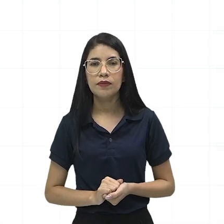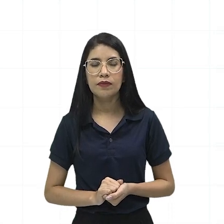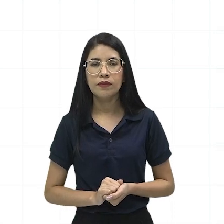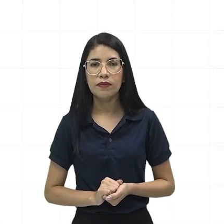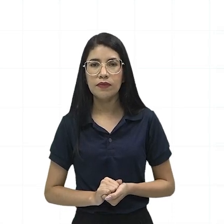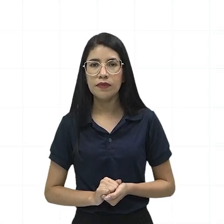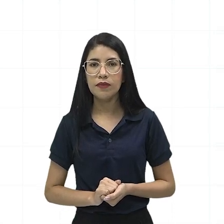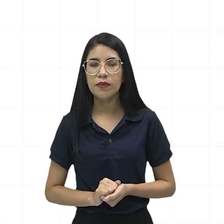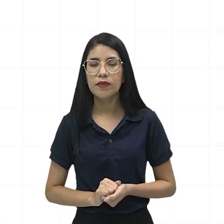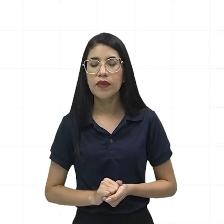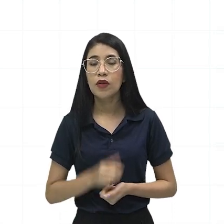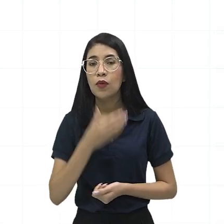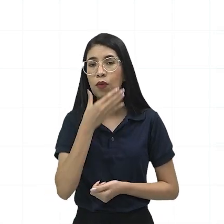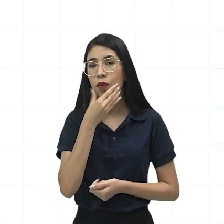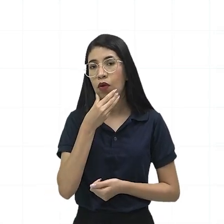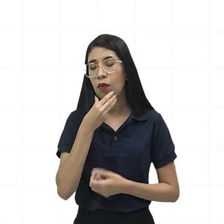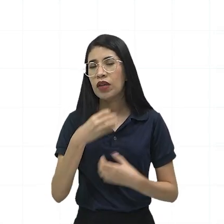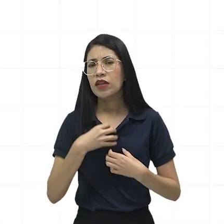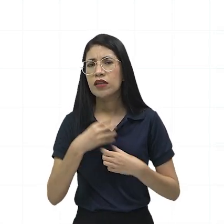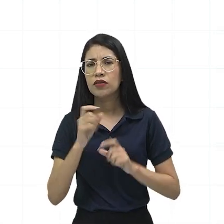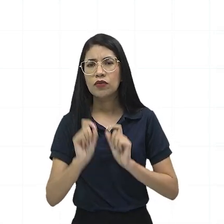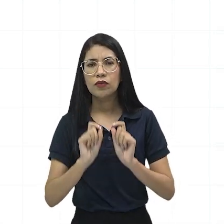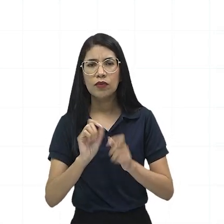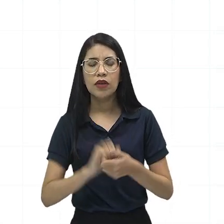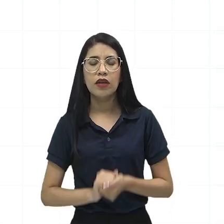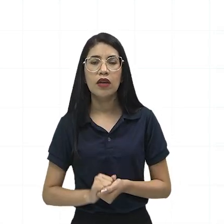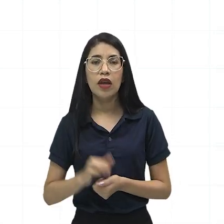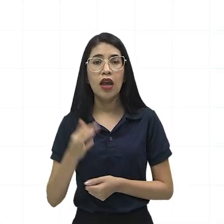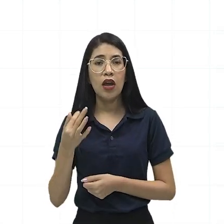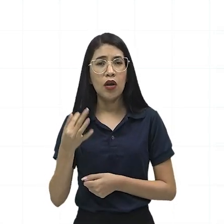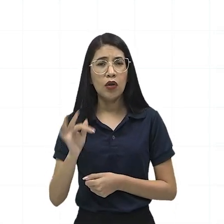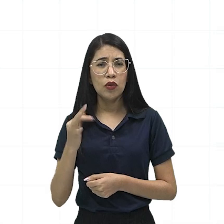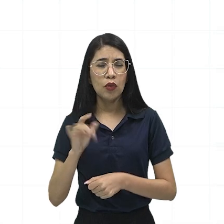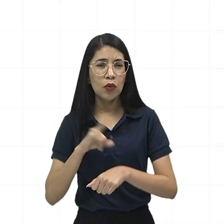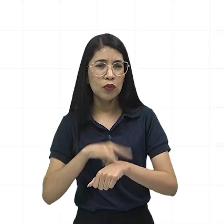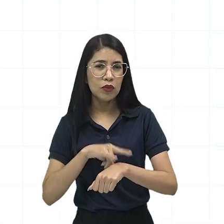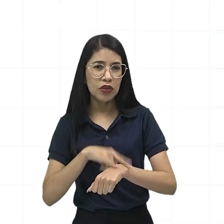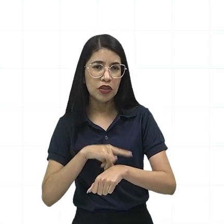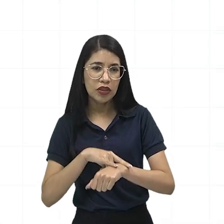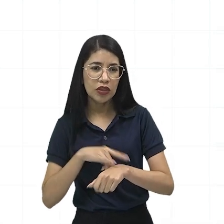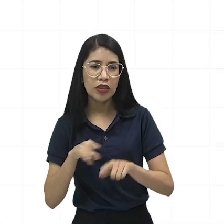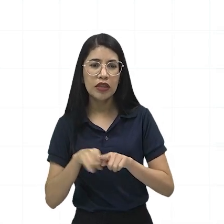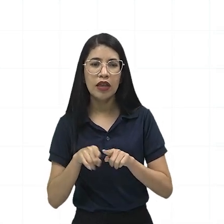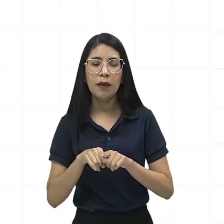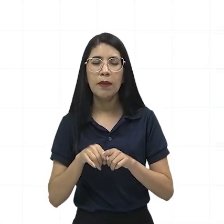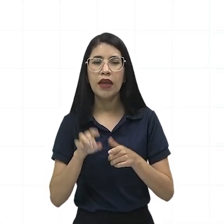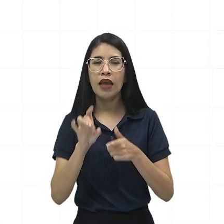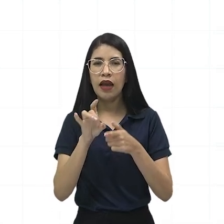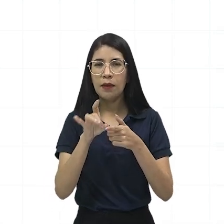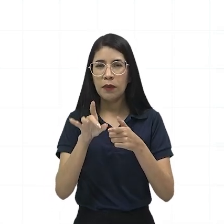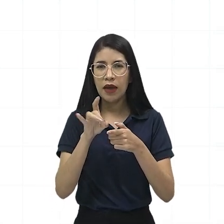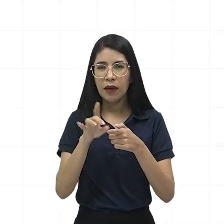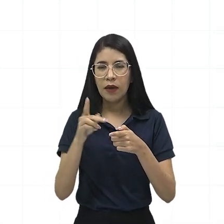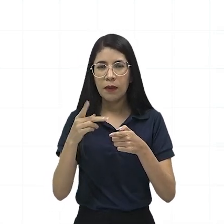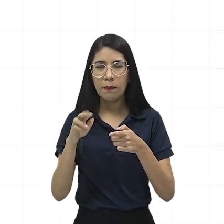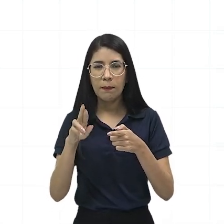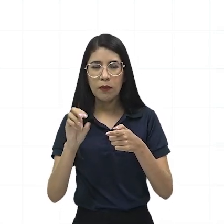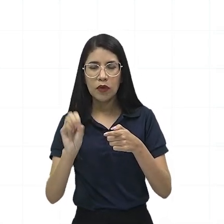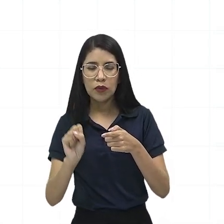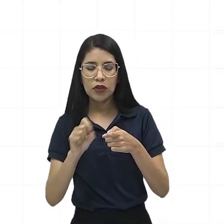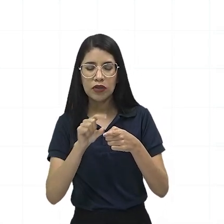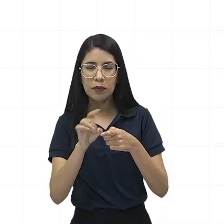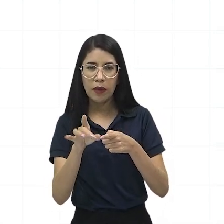homem, os sintomas são dor e ardência ao urinar, secreção abundante de pus